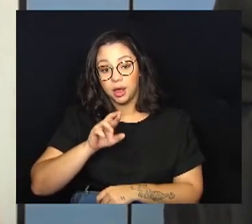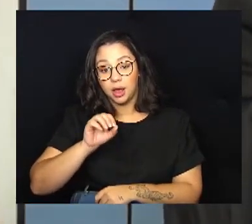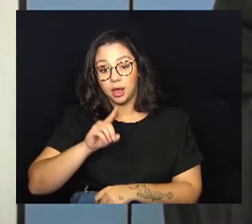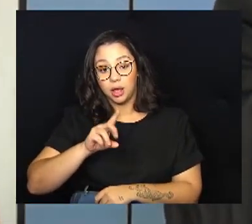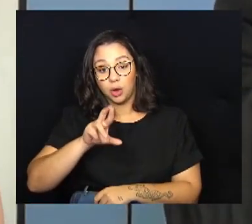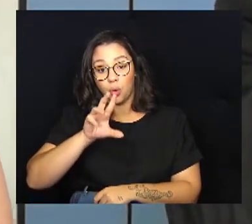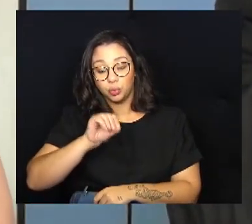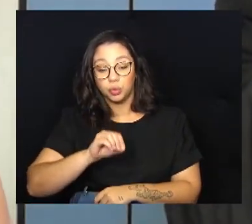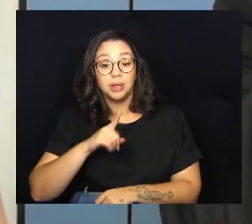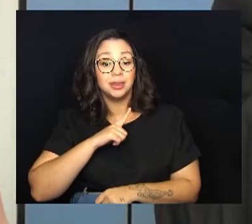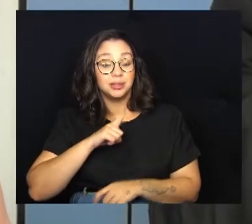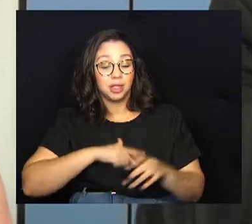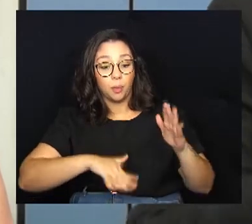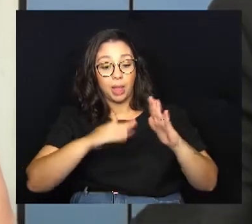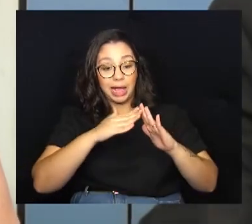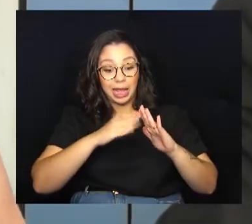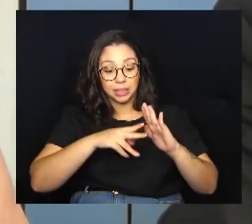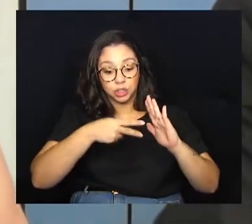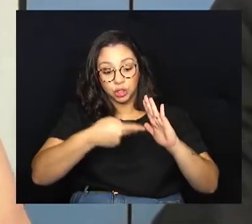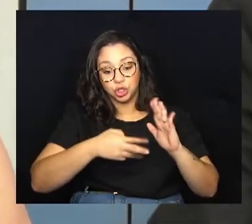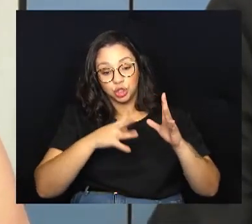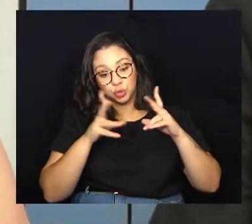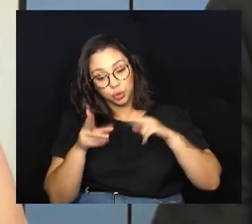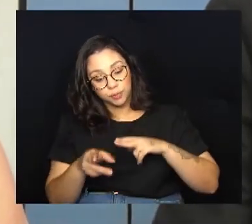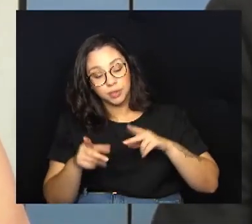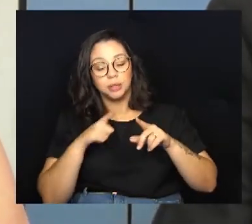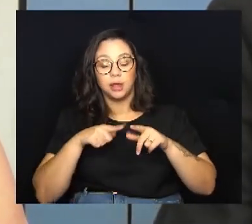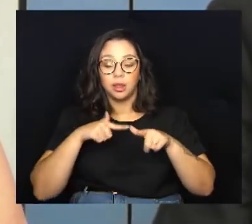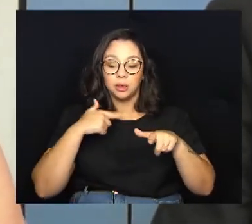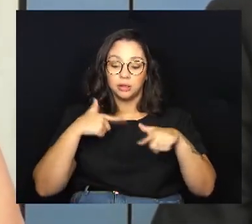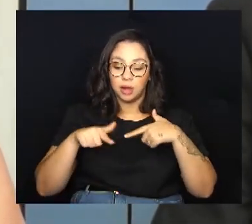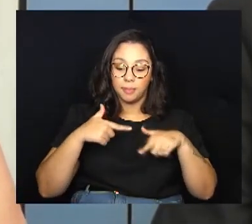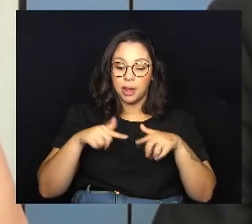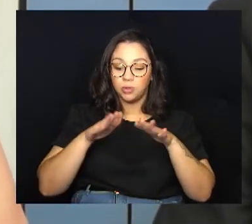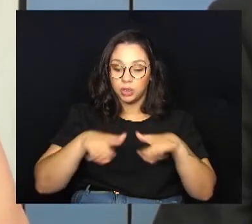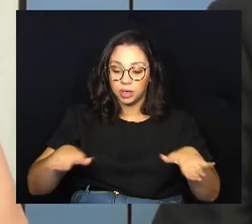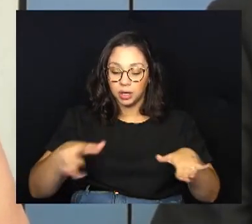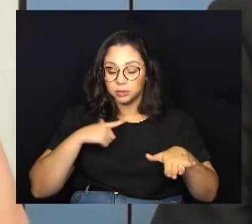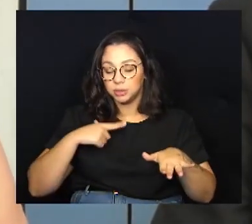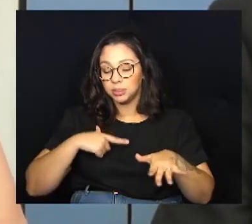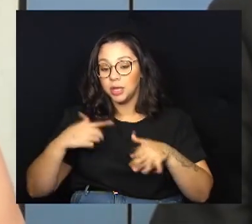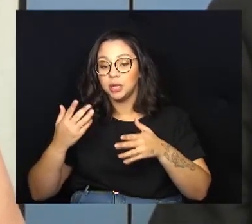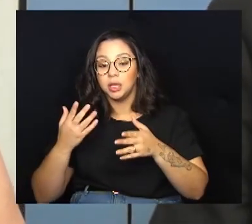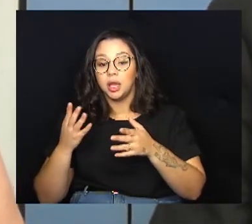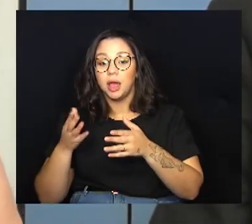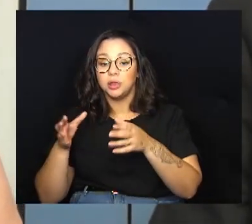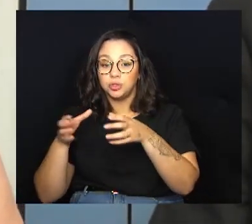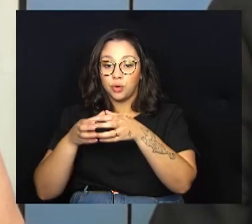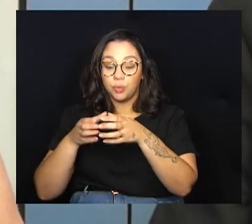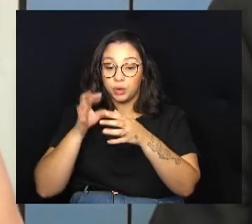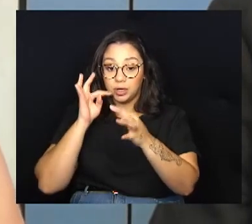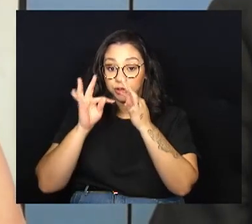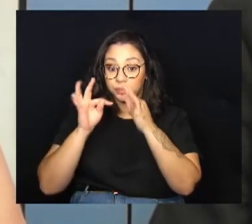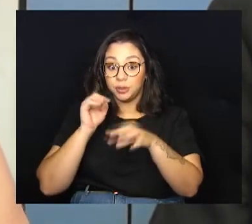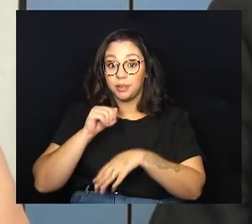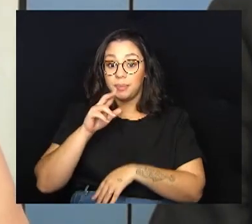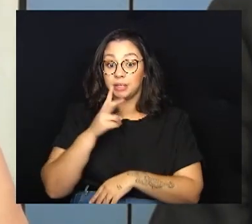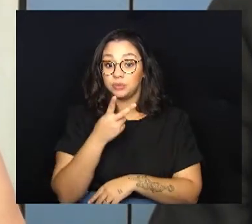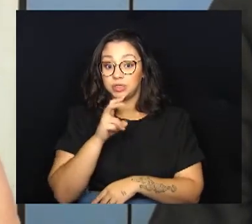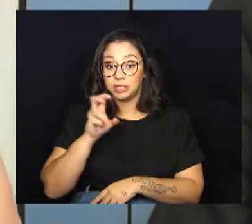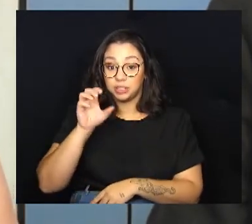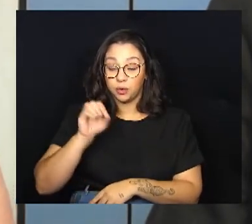a gente já adotou, não sei, quer dizer, a cidade não, mas quem trabalha com essa questão da prevenção às drogas já adotou